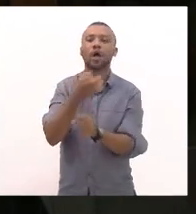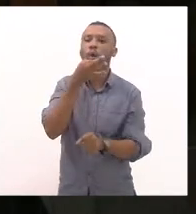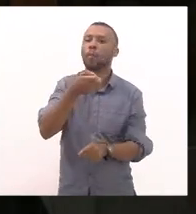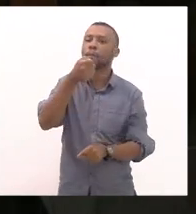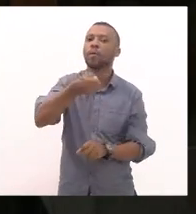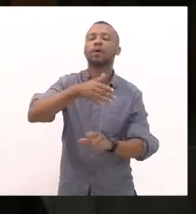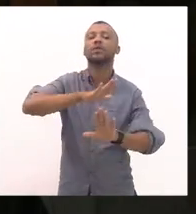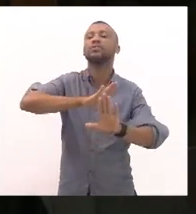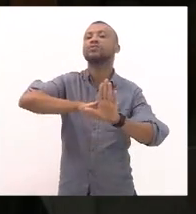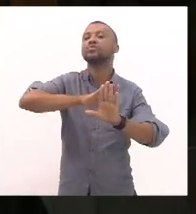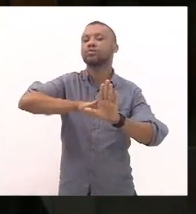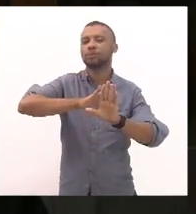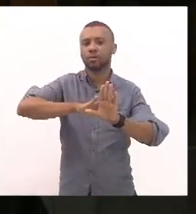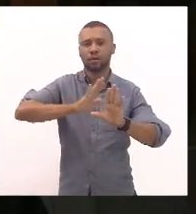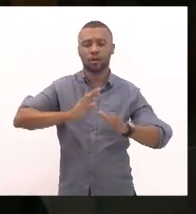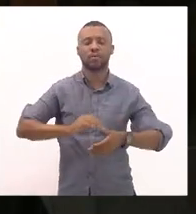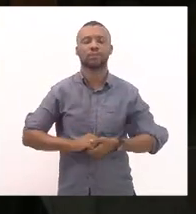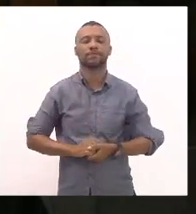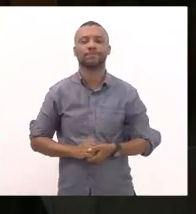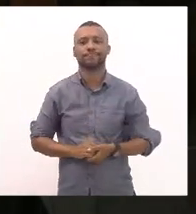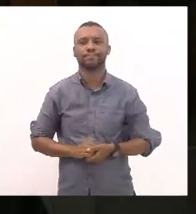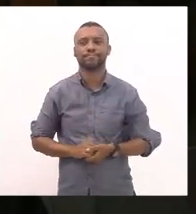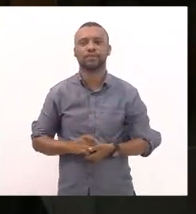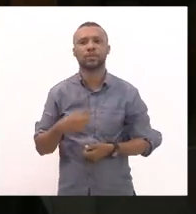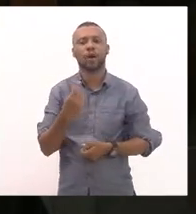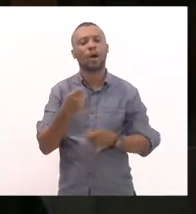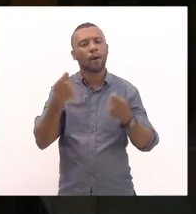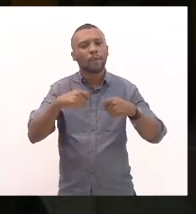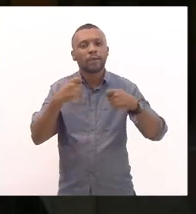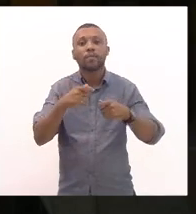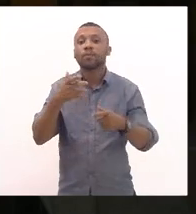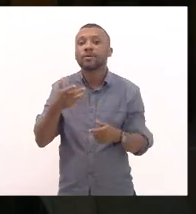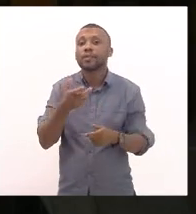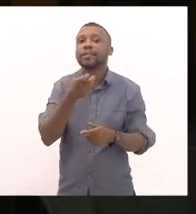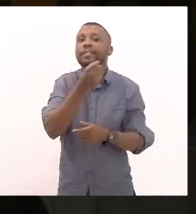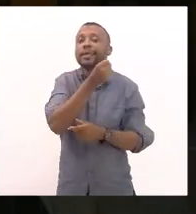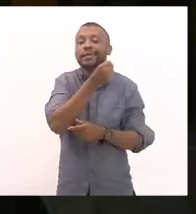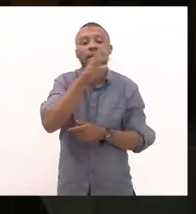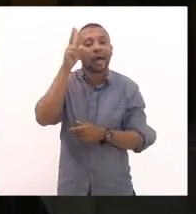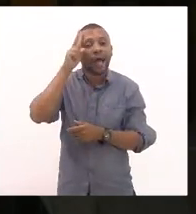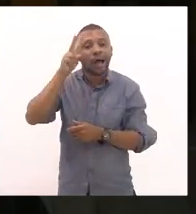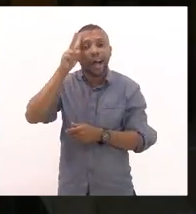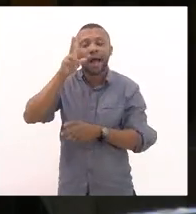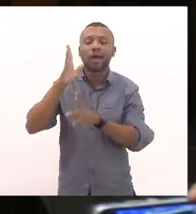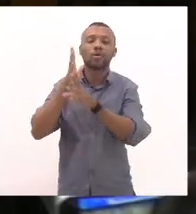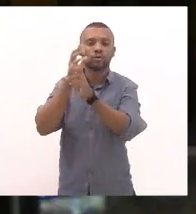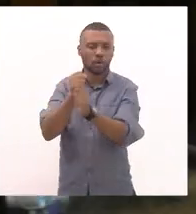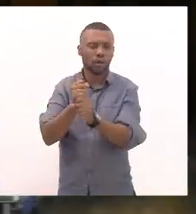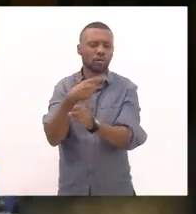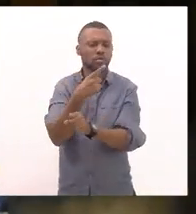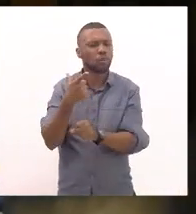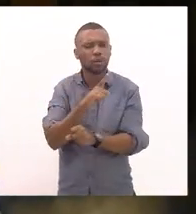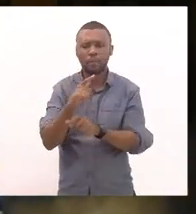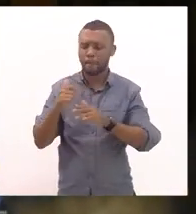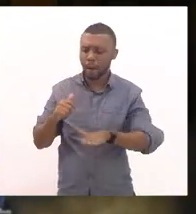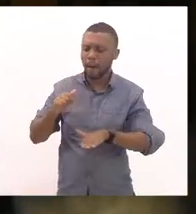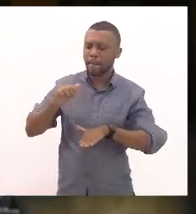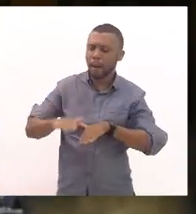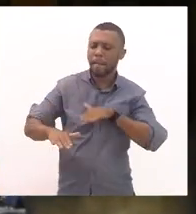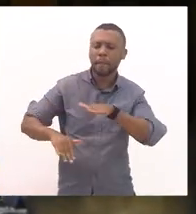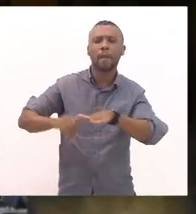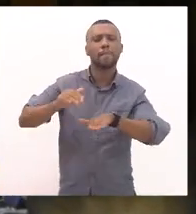posicionamentos ideológicos e nós precisamos regar resgatar a história e nós estamos resgatando